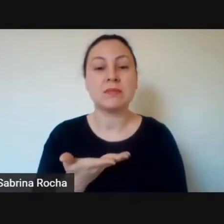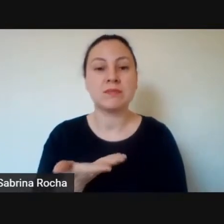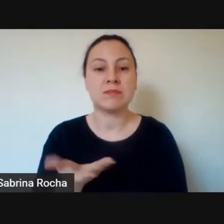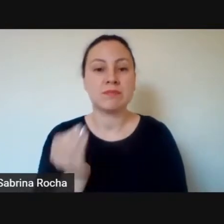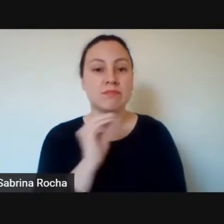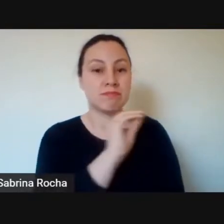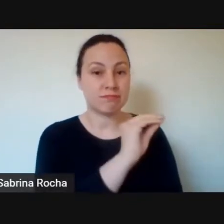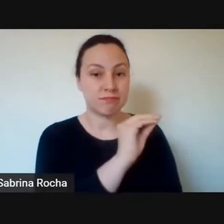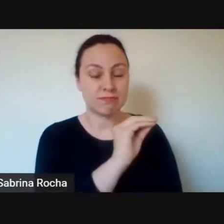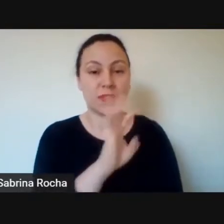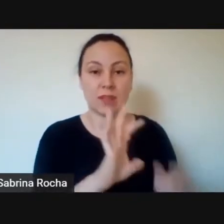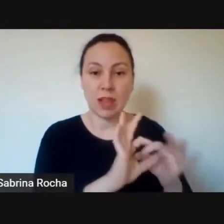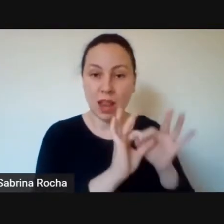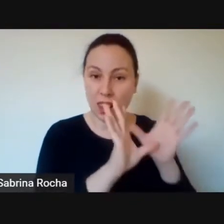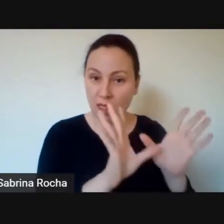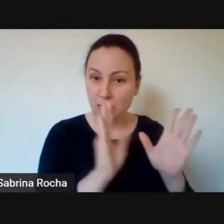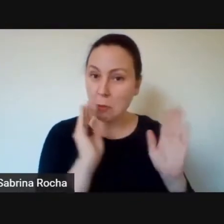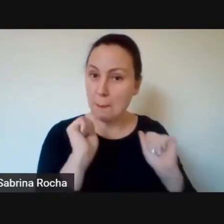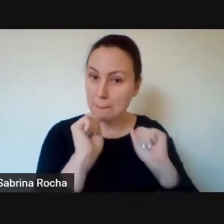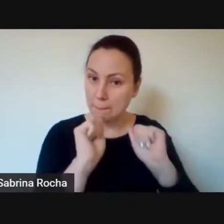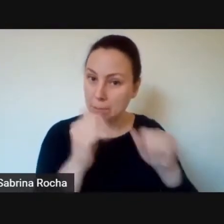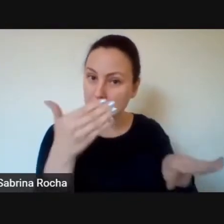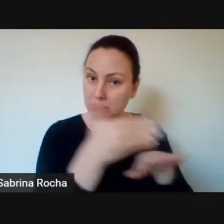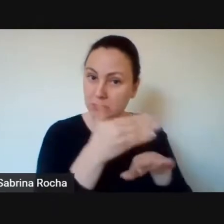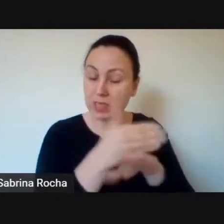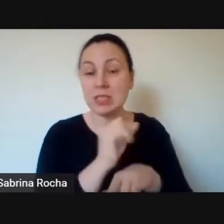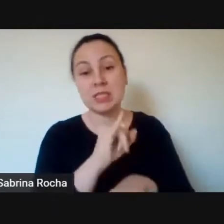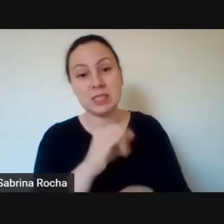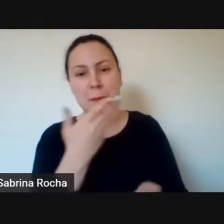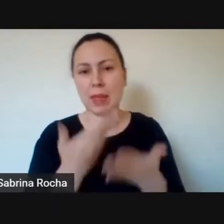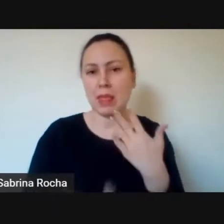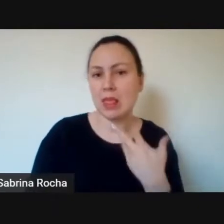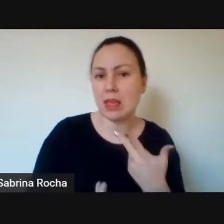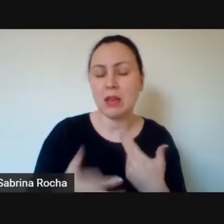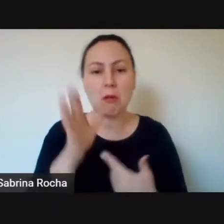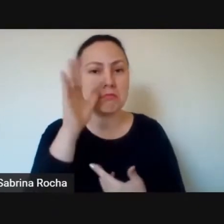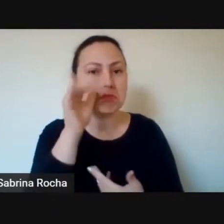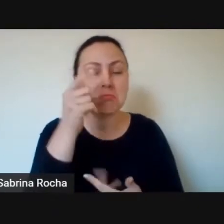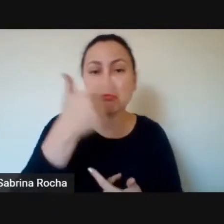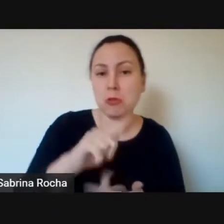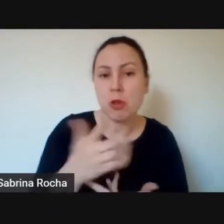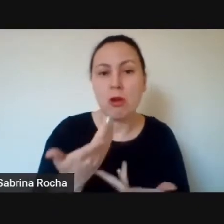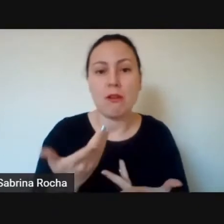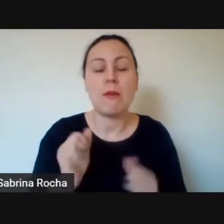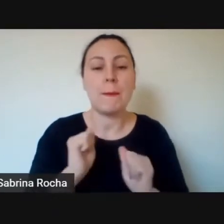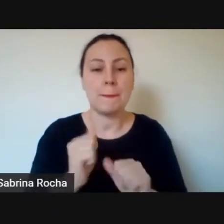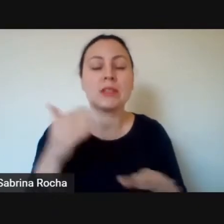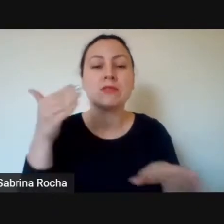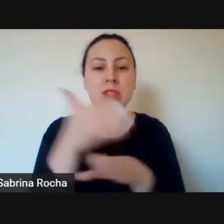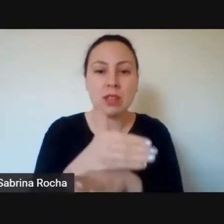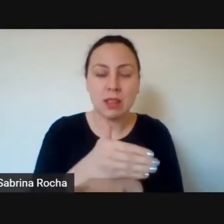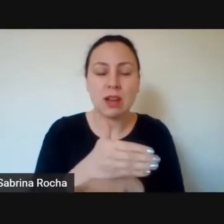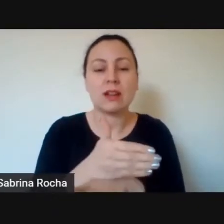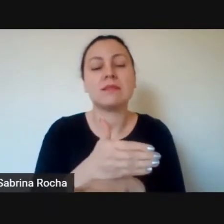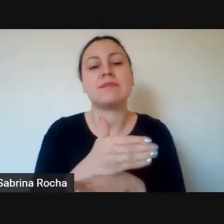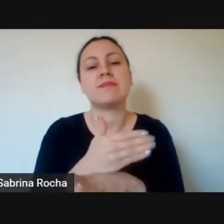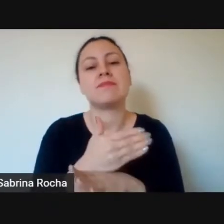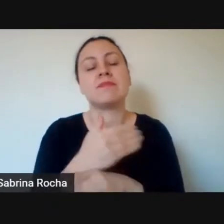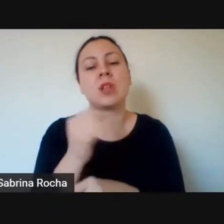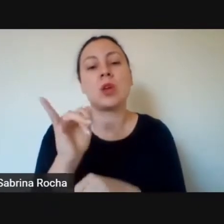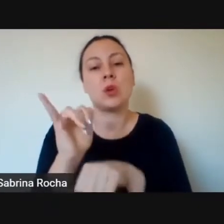já estão disponíveis. Então, se vocês perderam, se vocês querem rever, se assistiram, mas querem rever, é só acessar os canais de